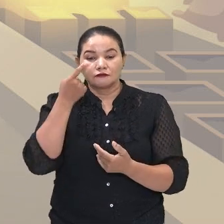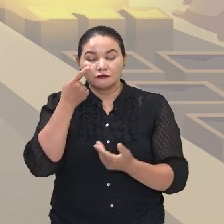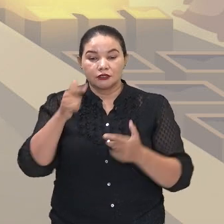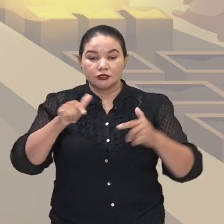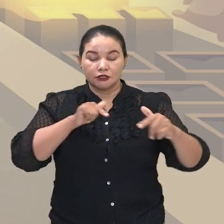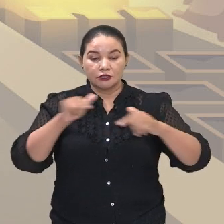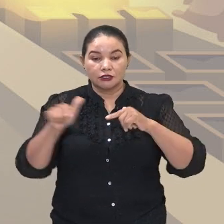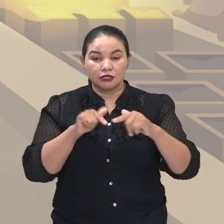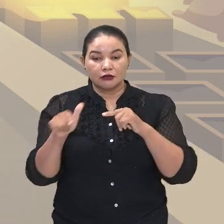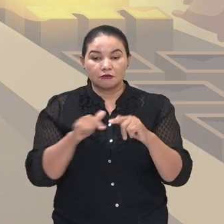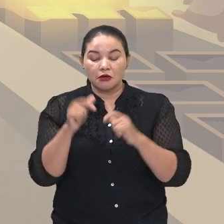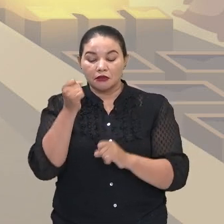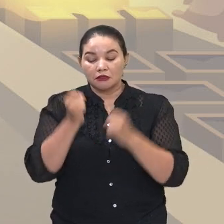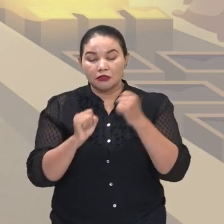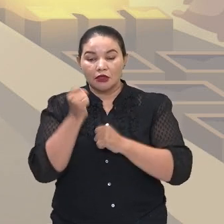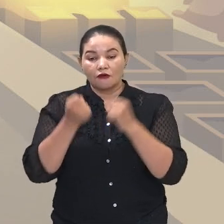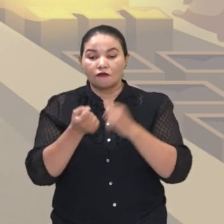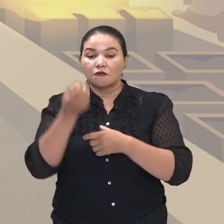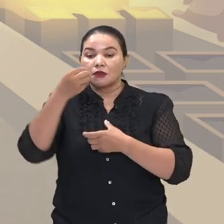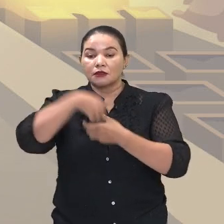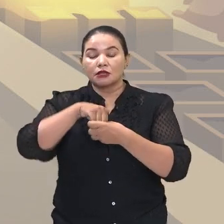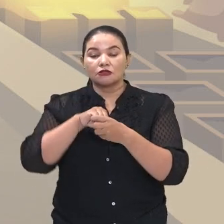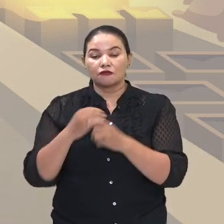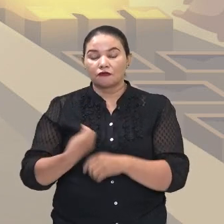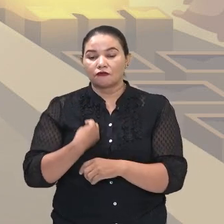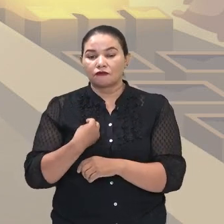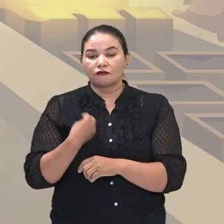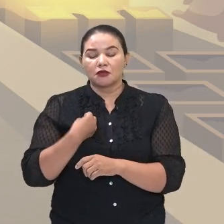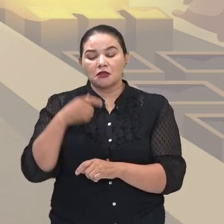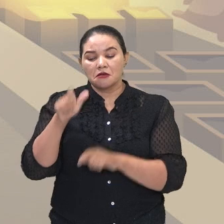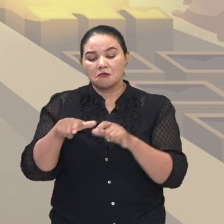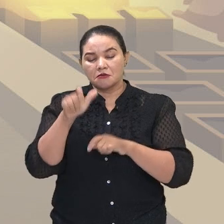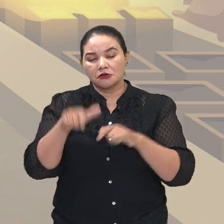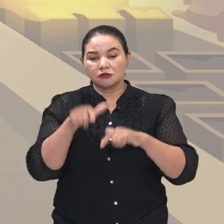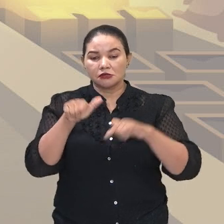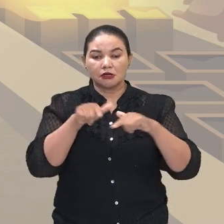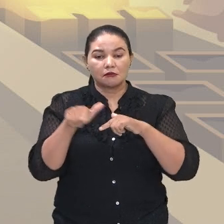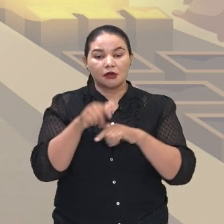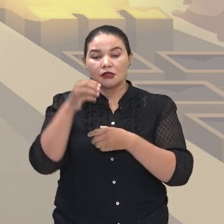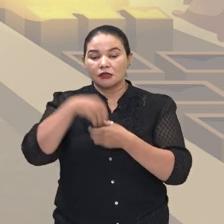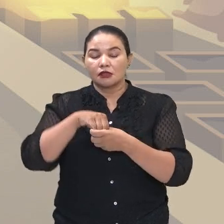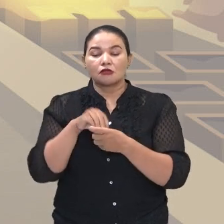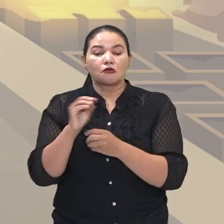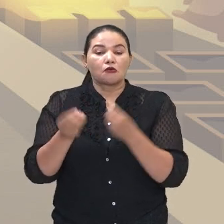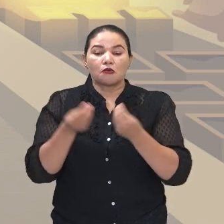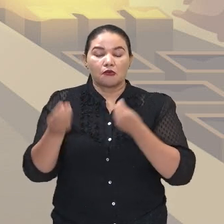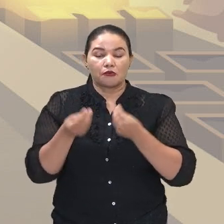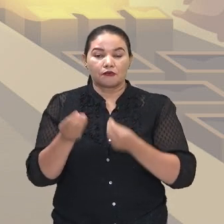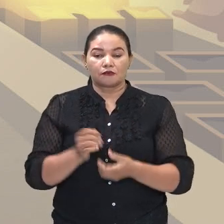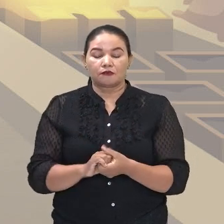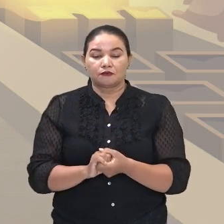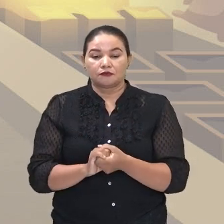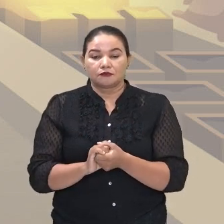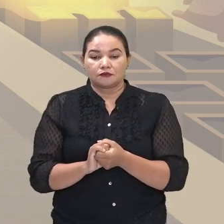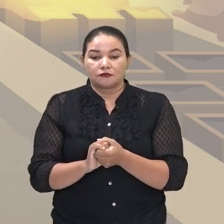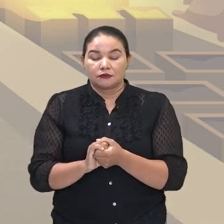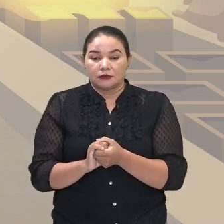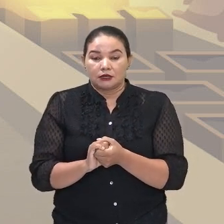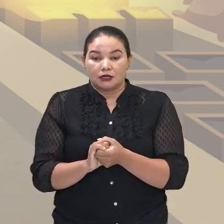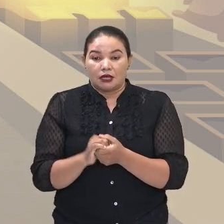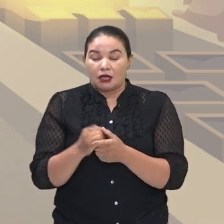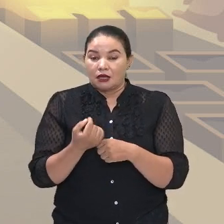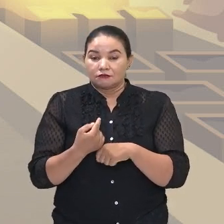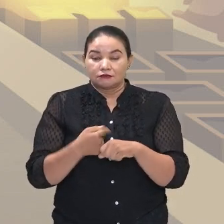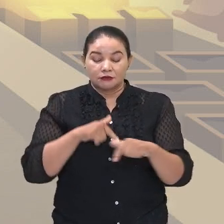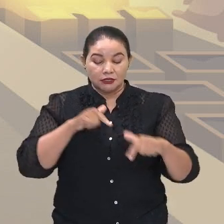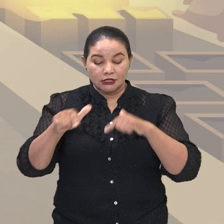obra nas fábricas. Como que era a vida desses operários nas fábricas? Vamos observar. Eles tinham longas jornadas